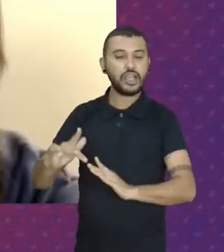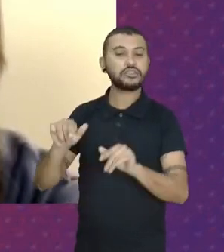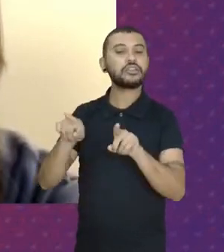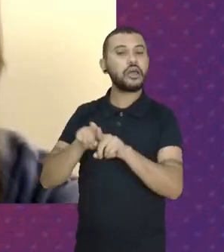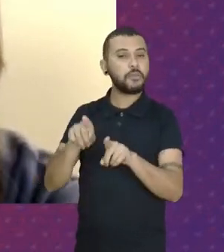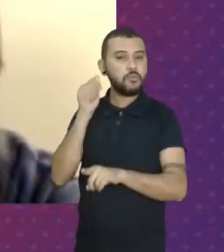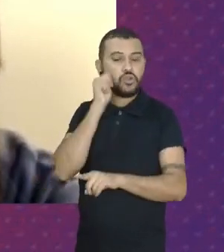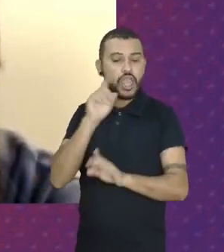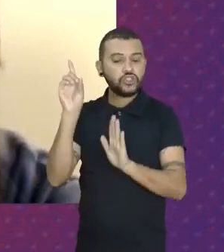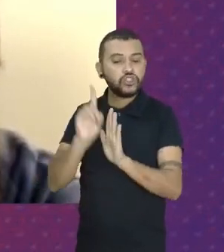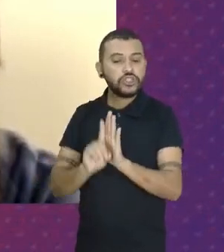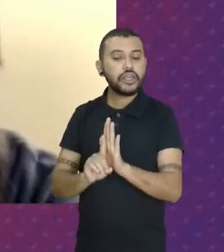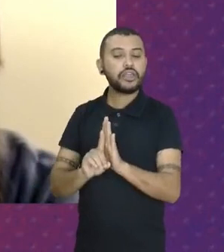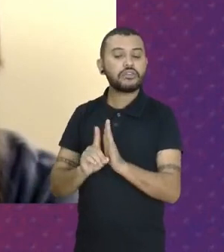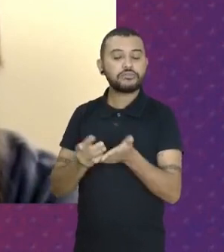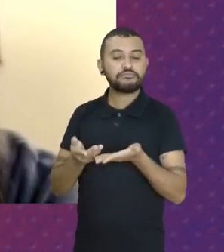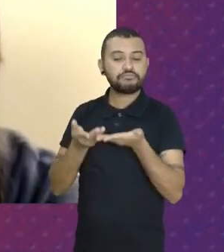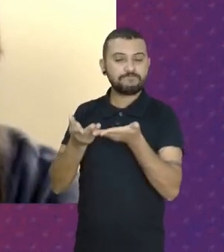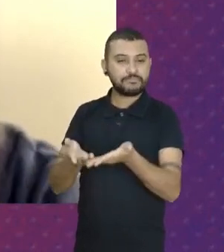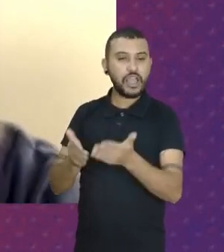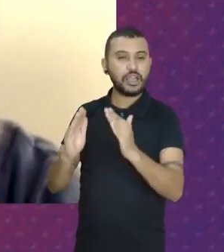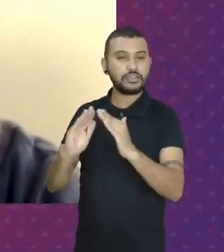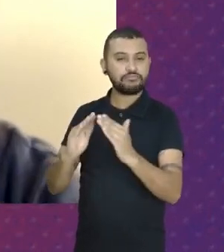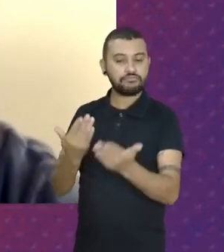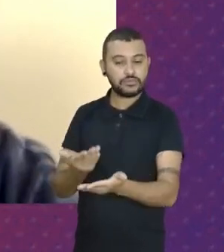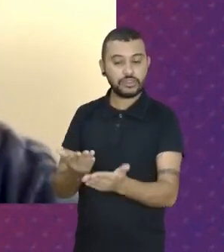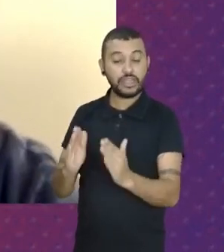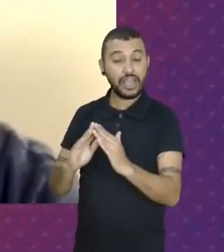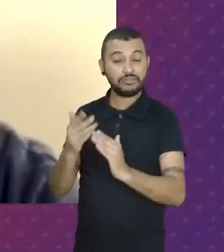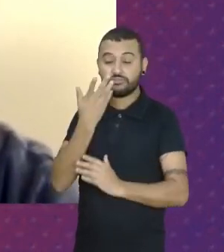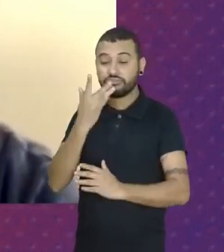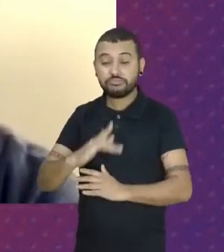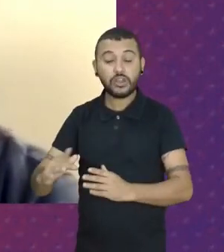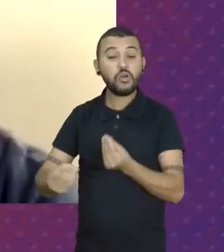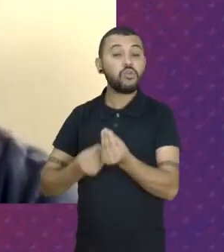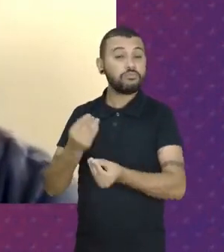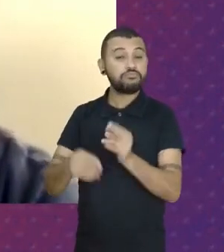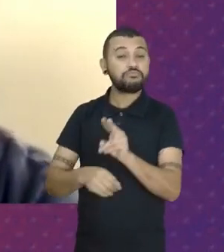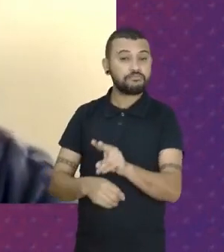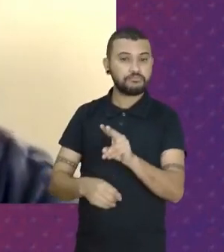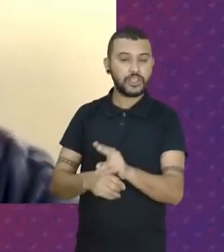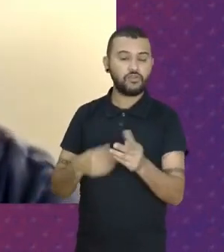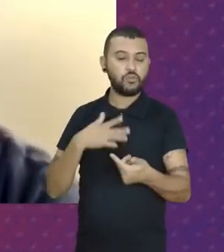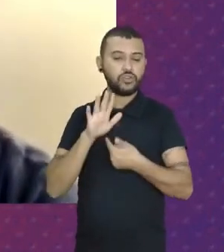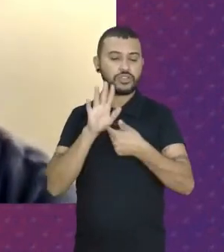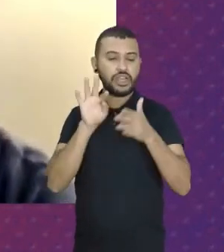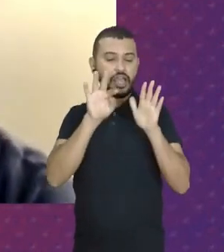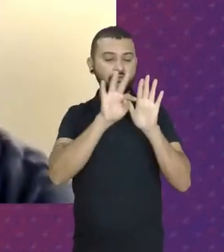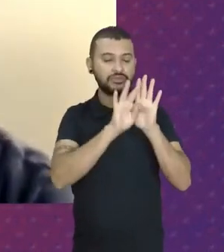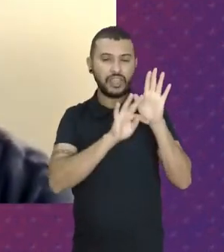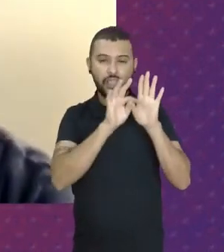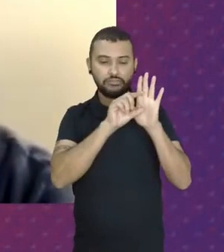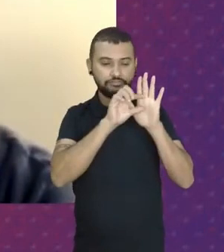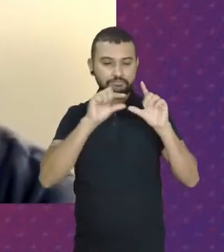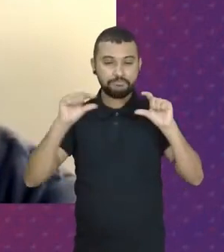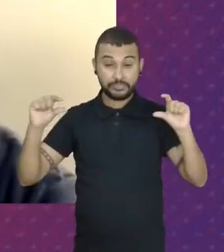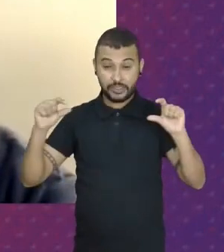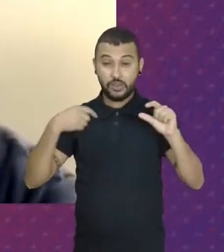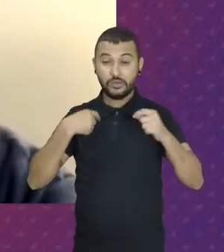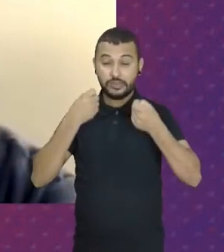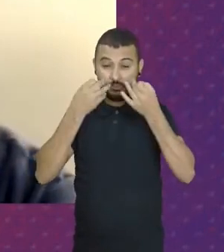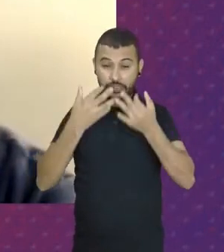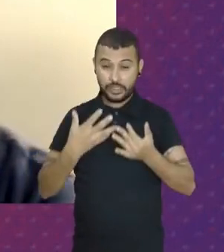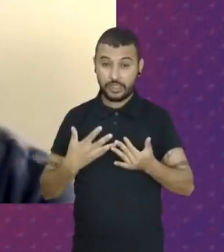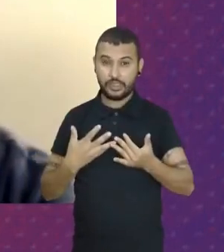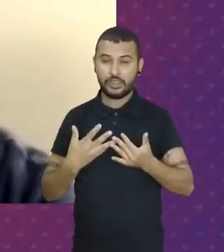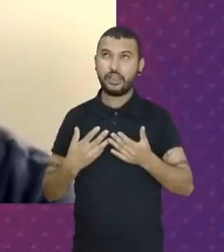mulheres, eu vou trazer para vocês um trecho de um manifesto de luta por creche, que eu gosto muito,